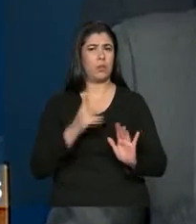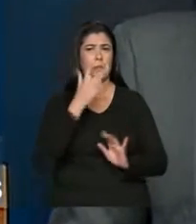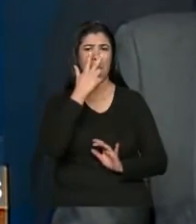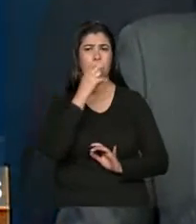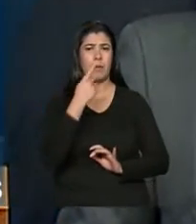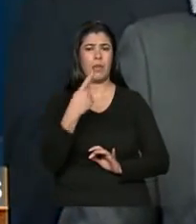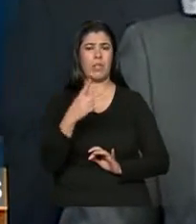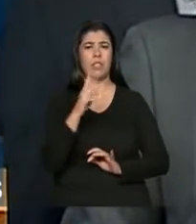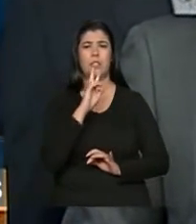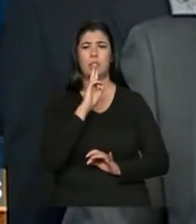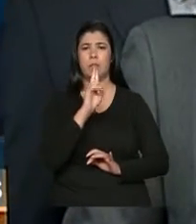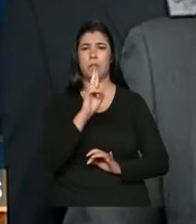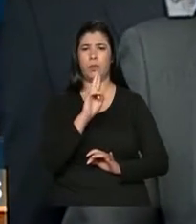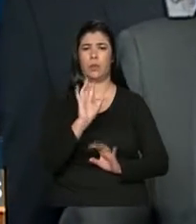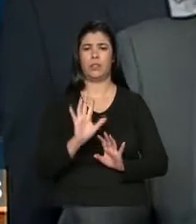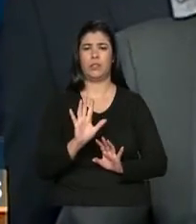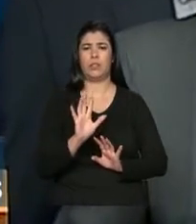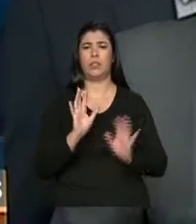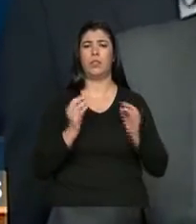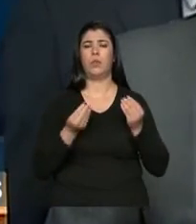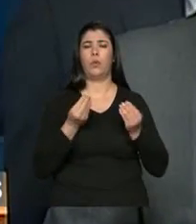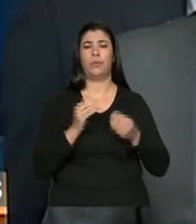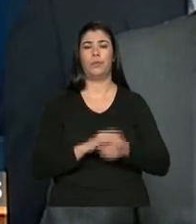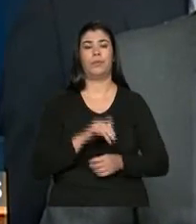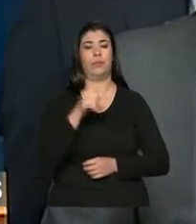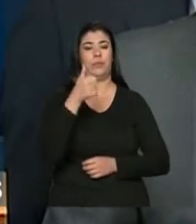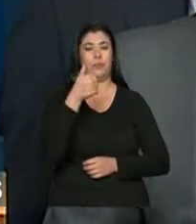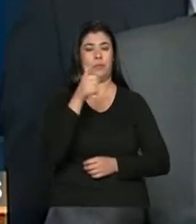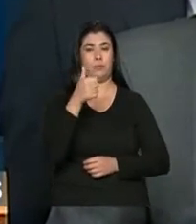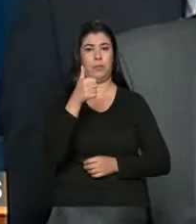me parece que a resposta para ela é a seguinte.